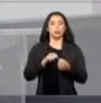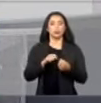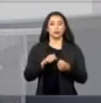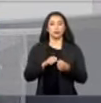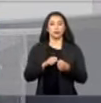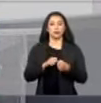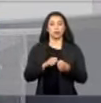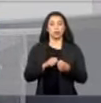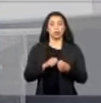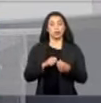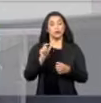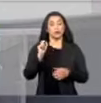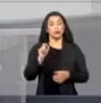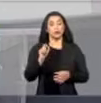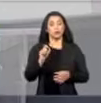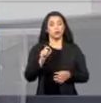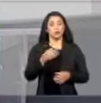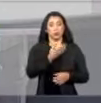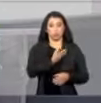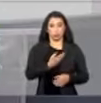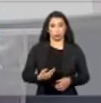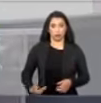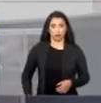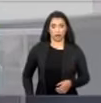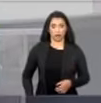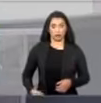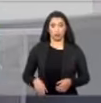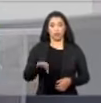do Estado e as vontades de governo?